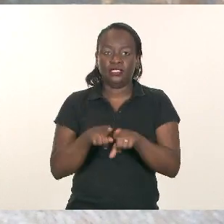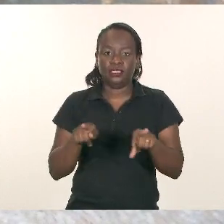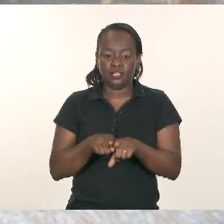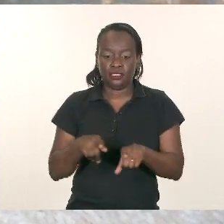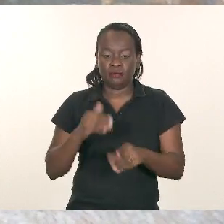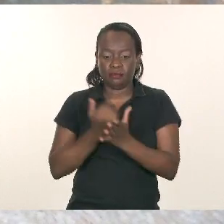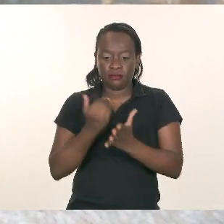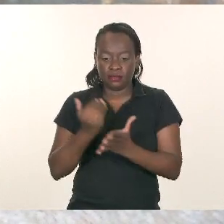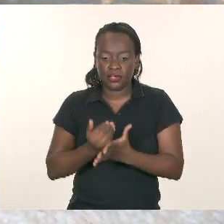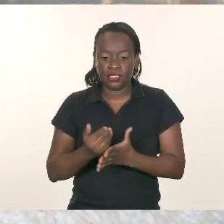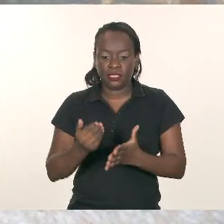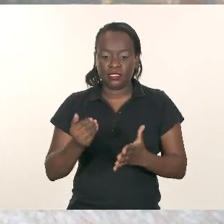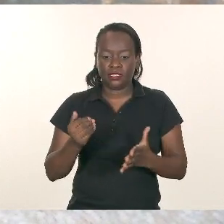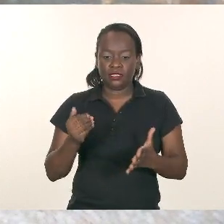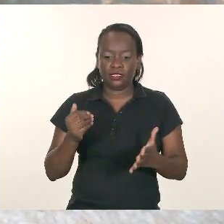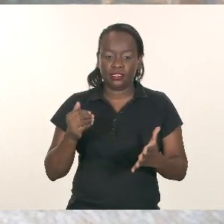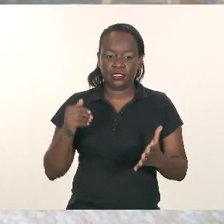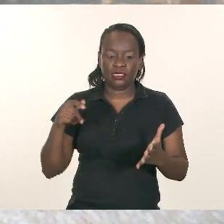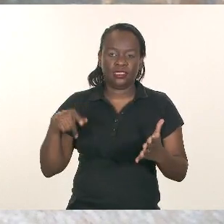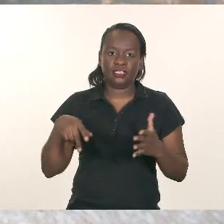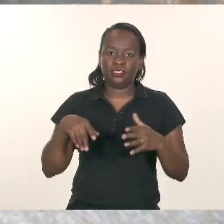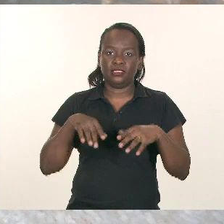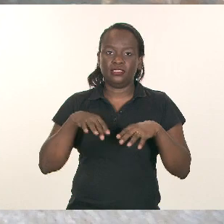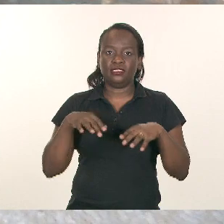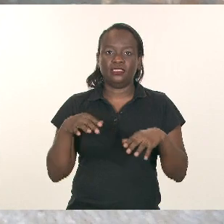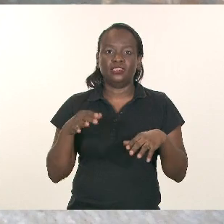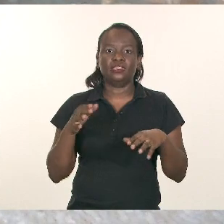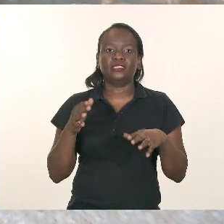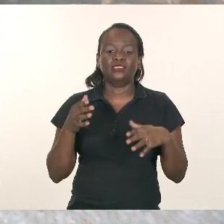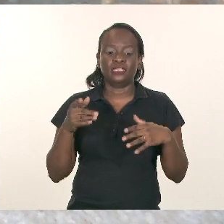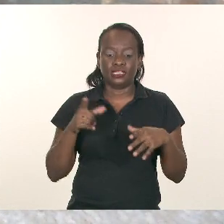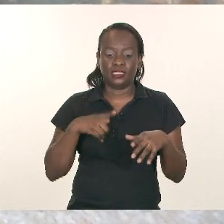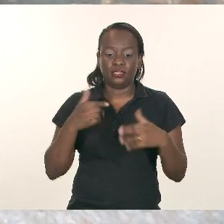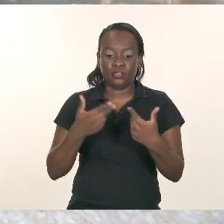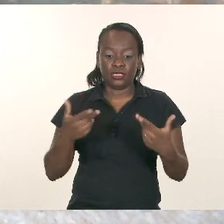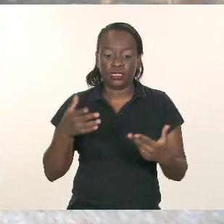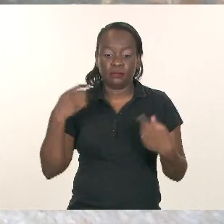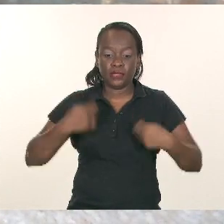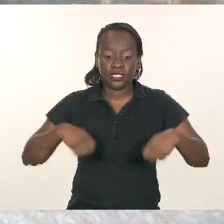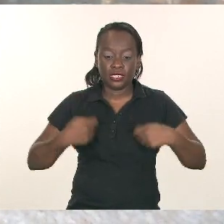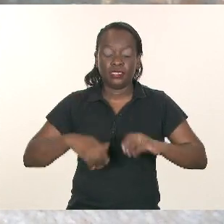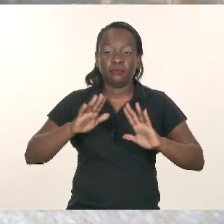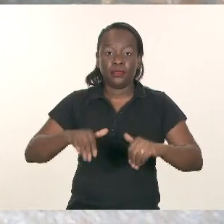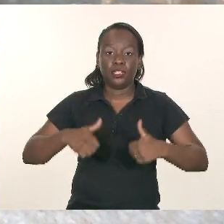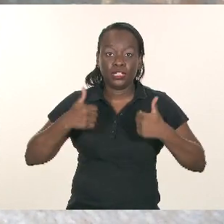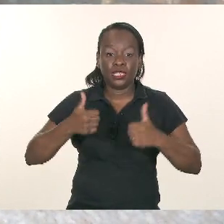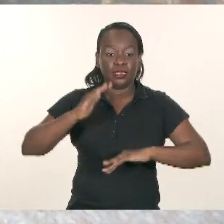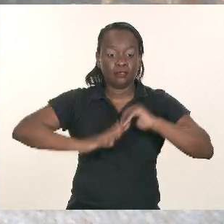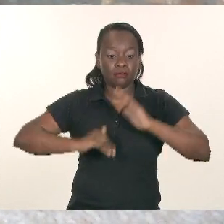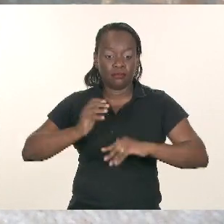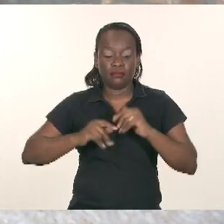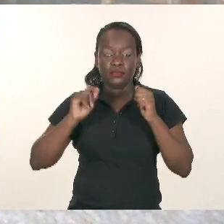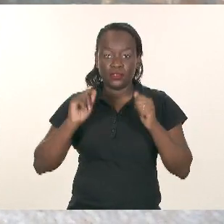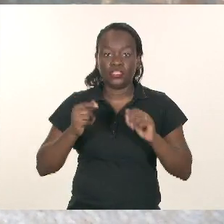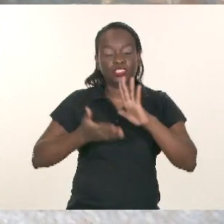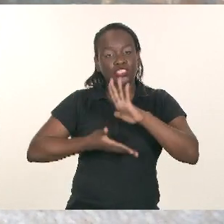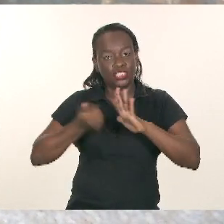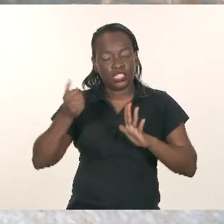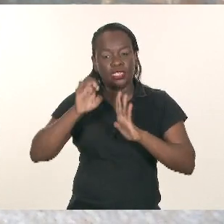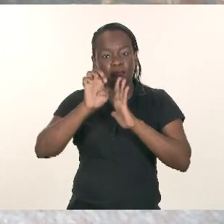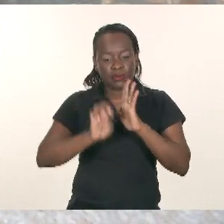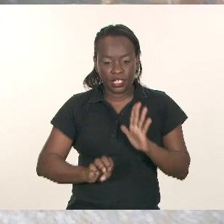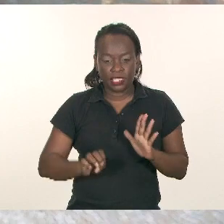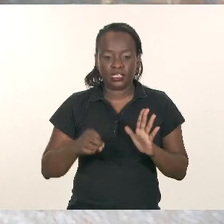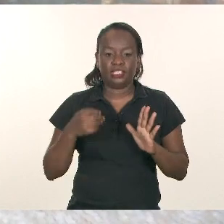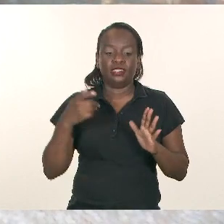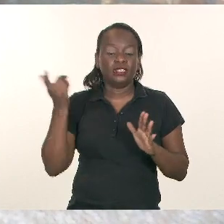senhor presidente, a gente tem aqui algo que precisamos aprimorar e, sem dúvida nenhuma, a retirada dessa